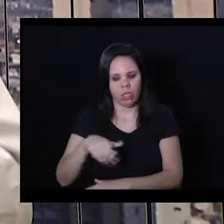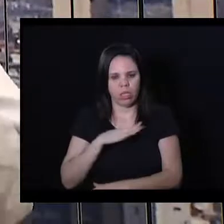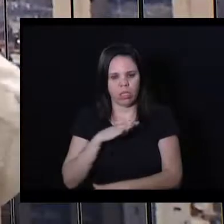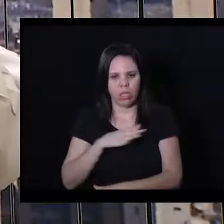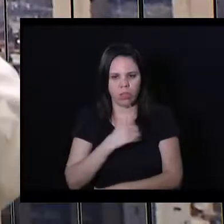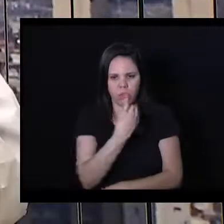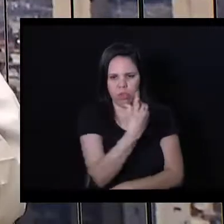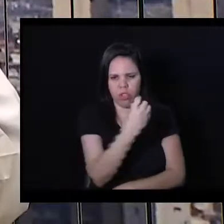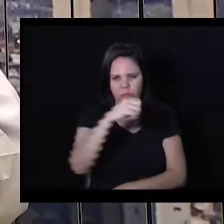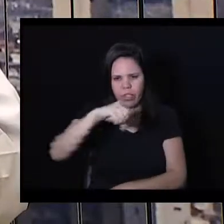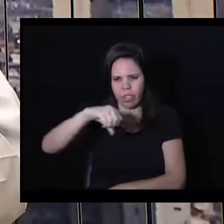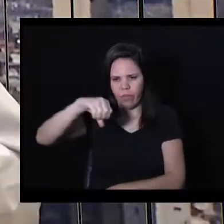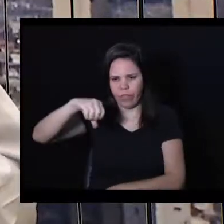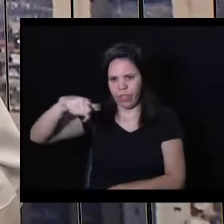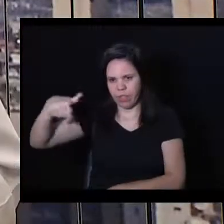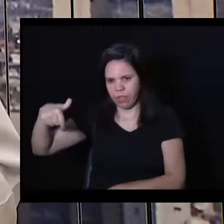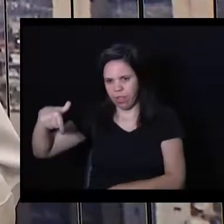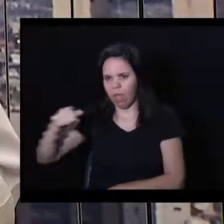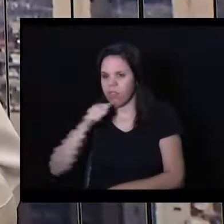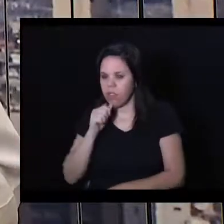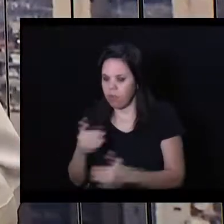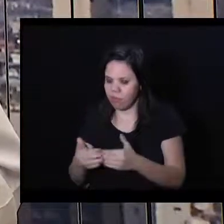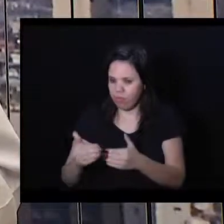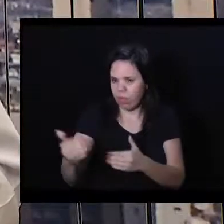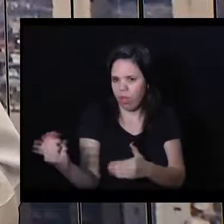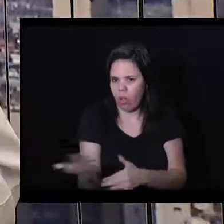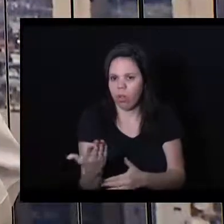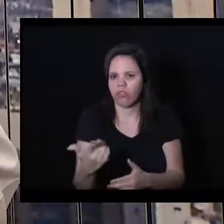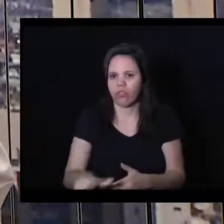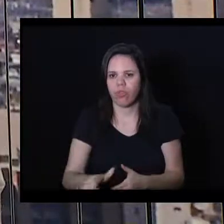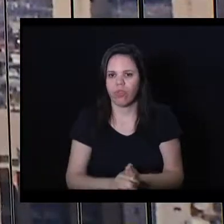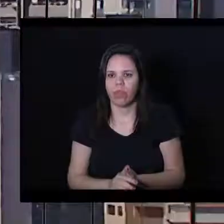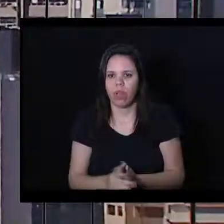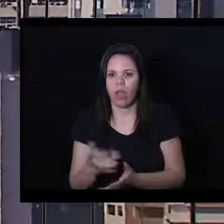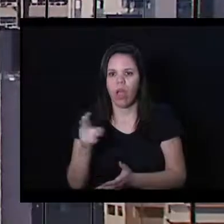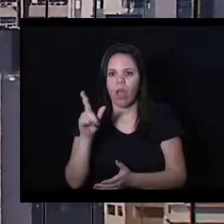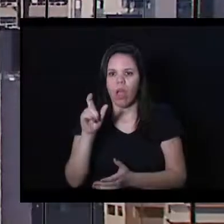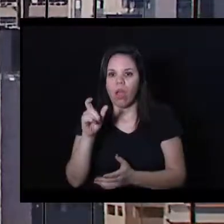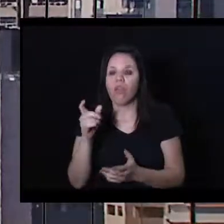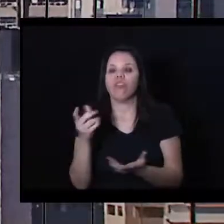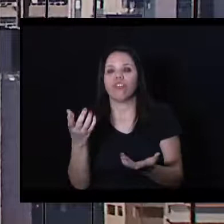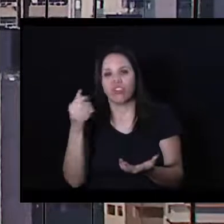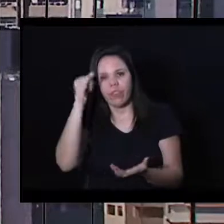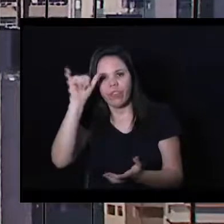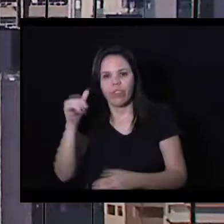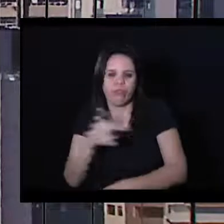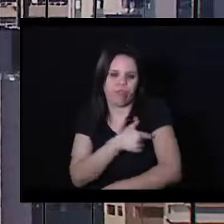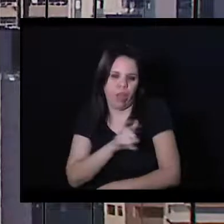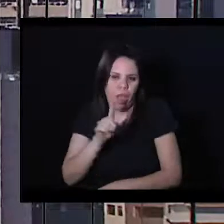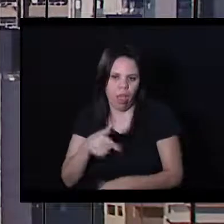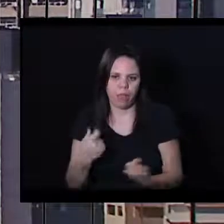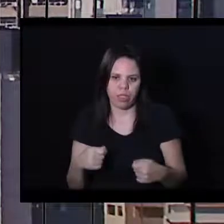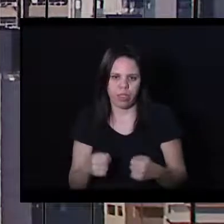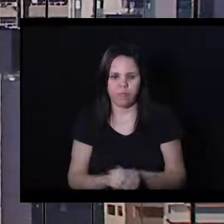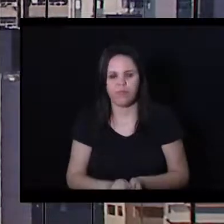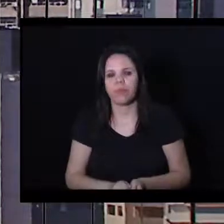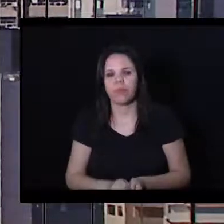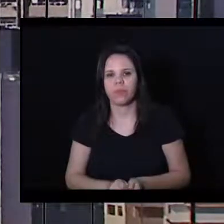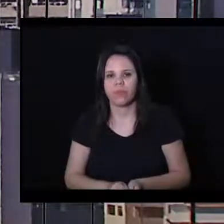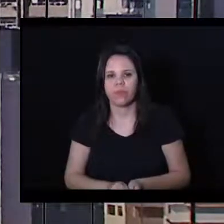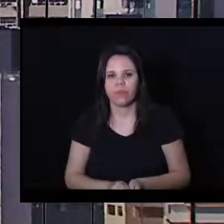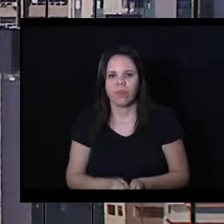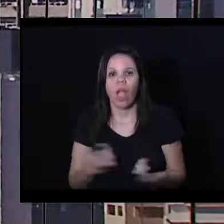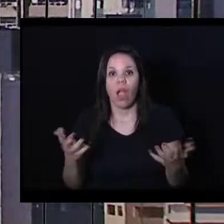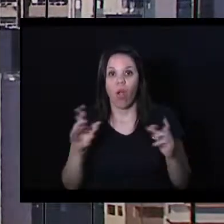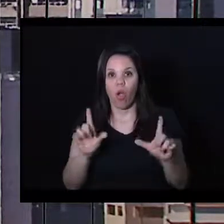1997 e a única forma de prevenção é a vacina. Vamos mudar de assunto agora? O quadro É o Bicho mostra